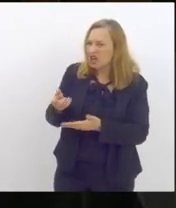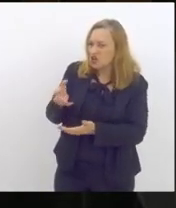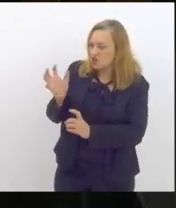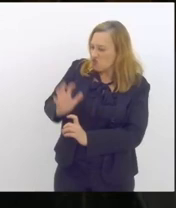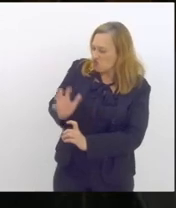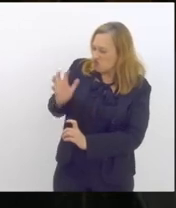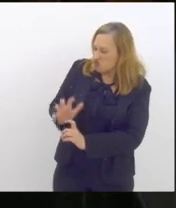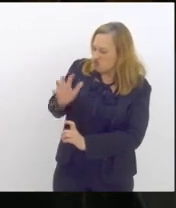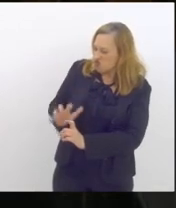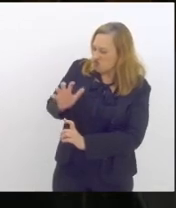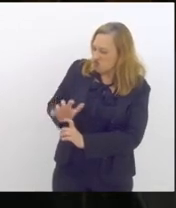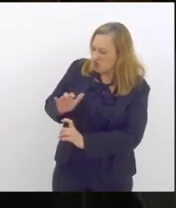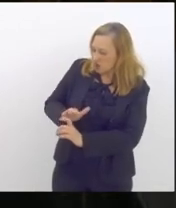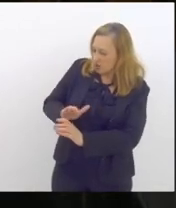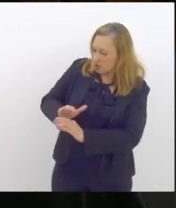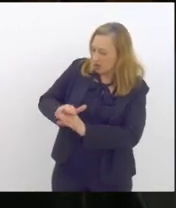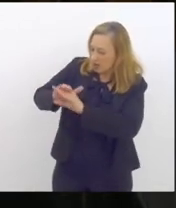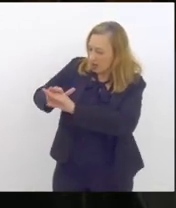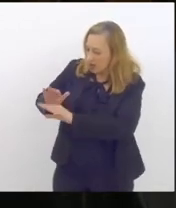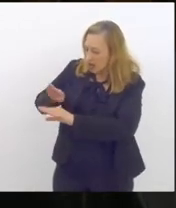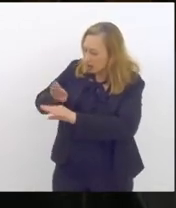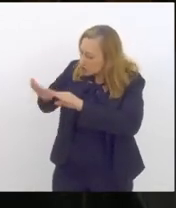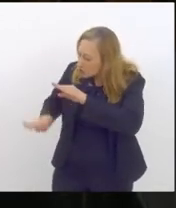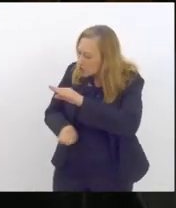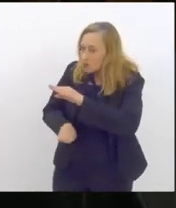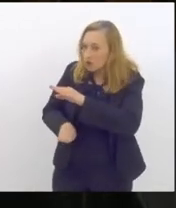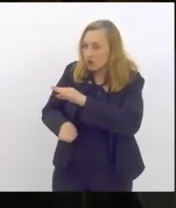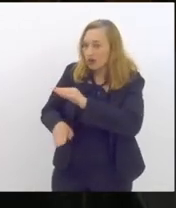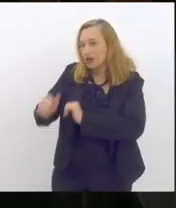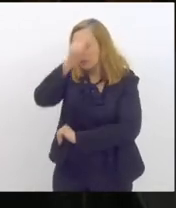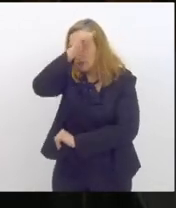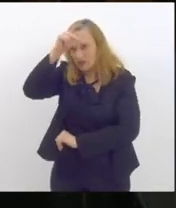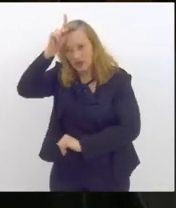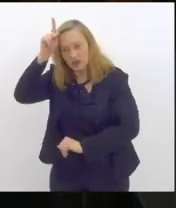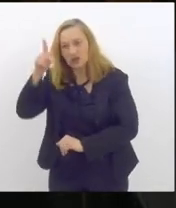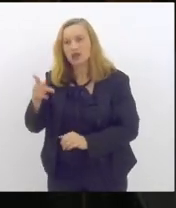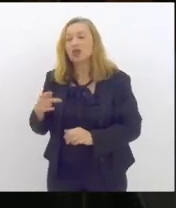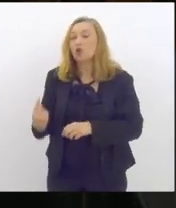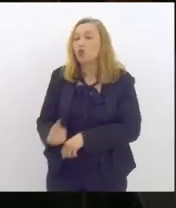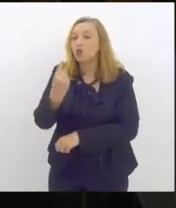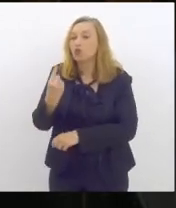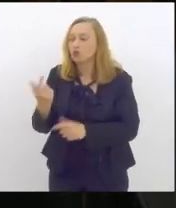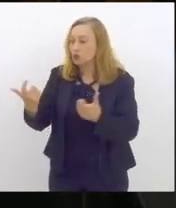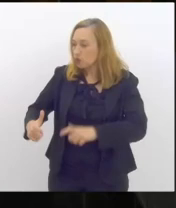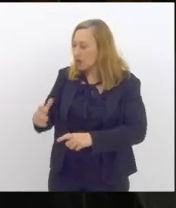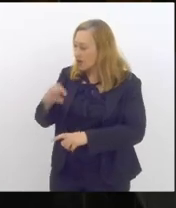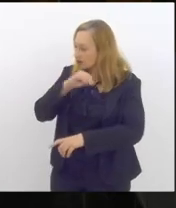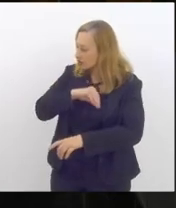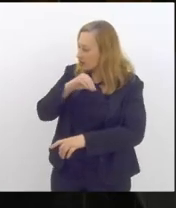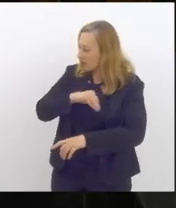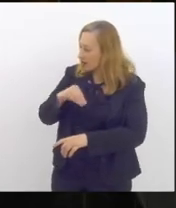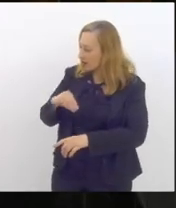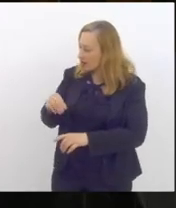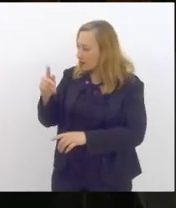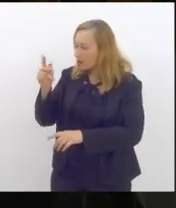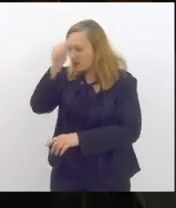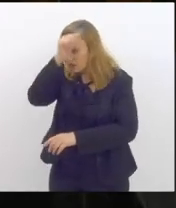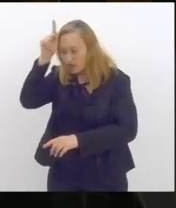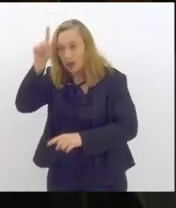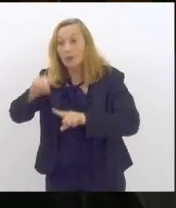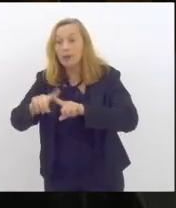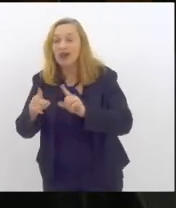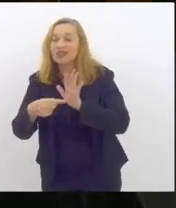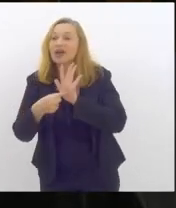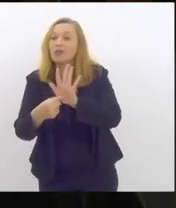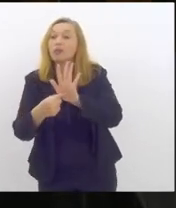as pessoas submissas a prefeitura como ter a única fonte de renda a prefeitura mas está